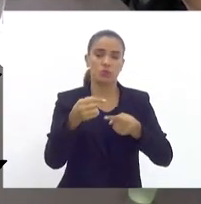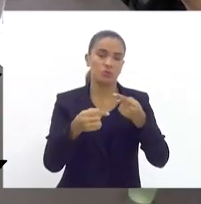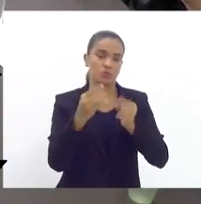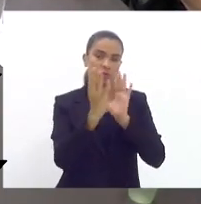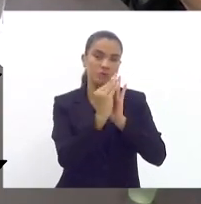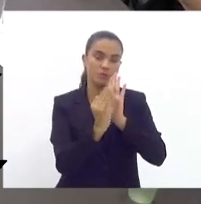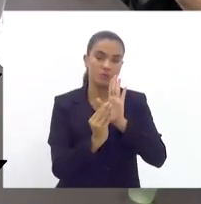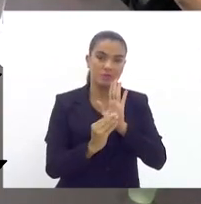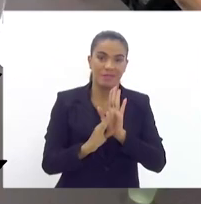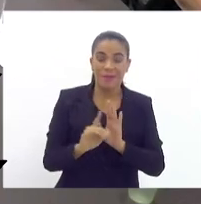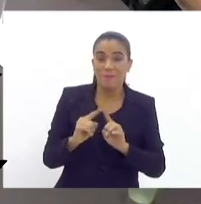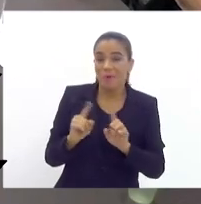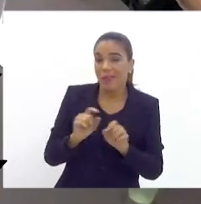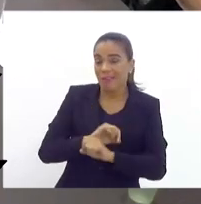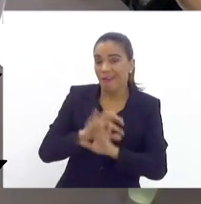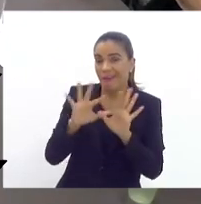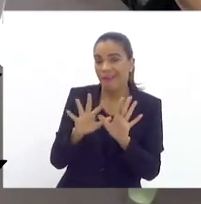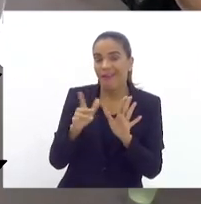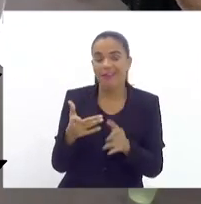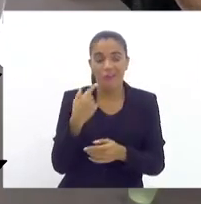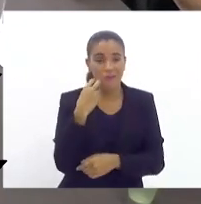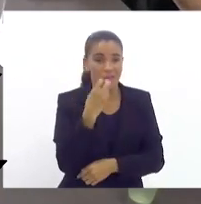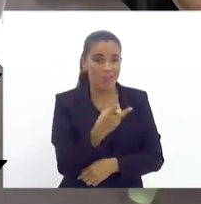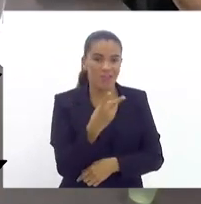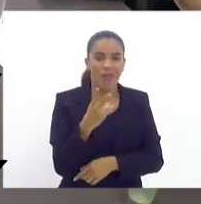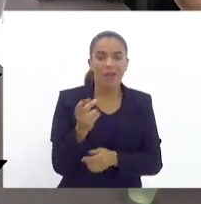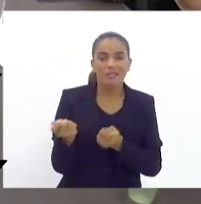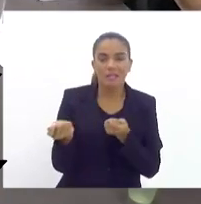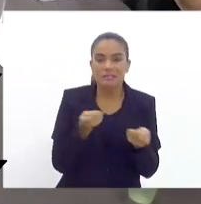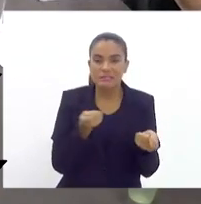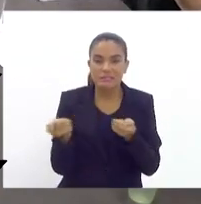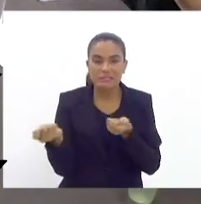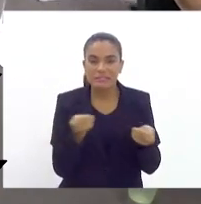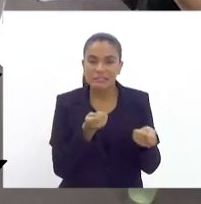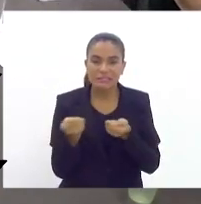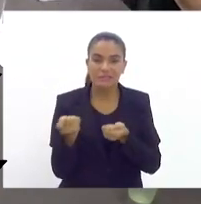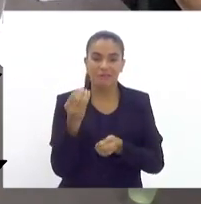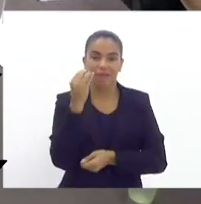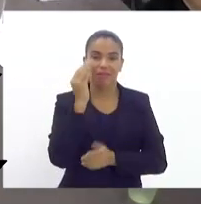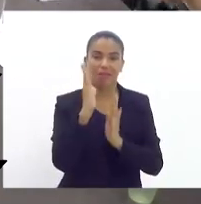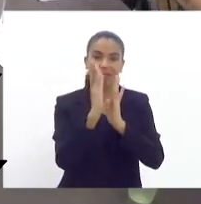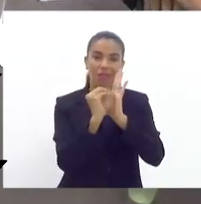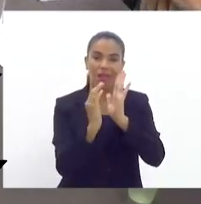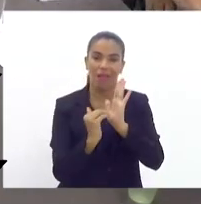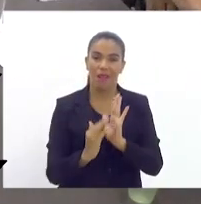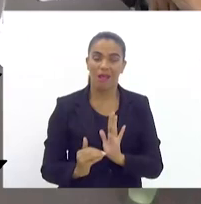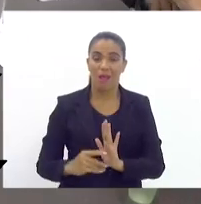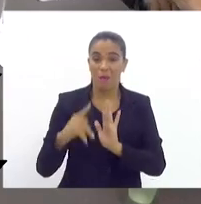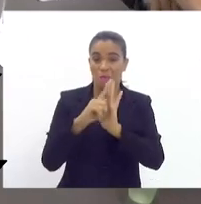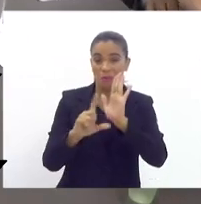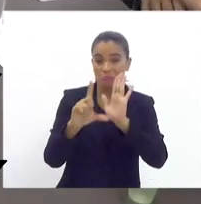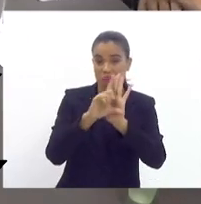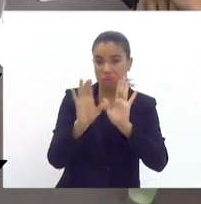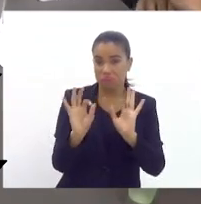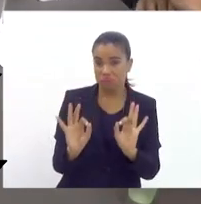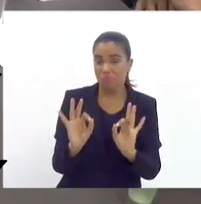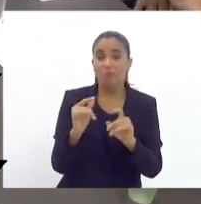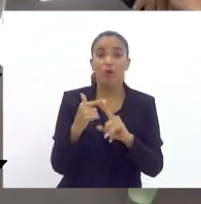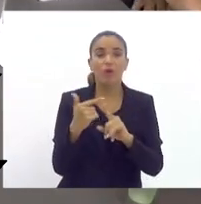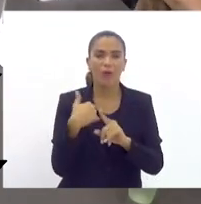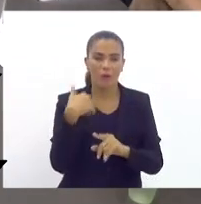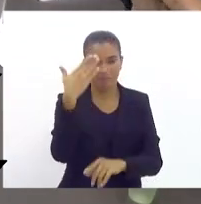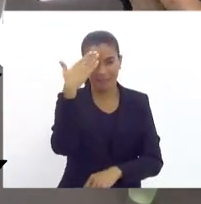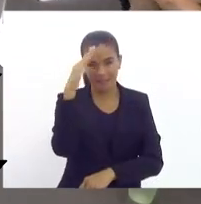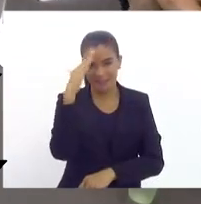Mas para deixar claro, porque vejo essa manobra de retirar projetos de pauta, eu não estou me referindo aos projetos que Vossa Excelência tirou, não, até porque já entendi